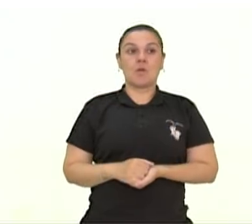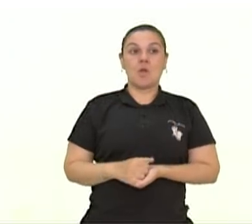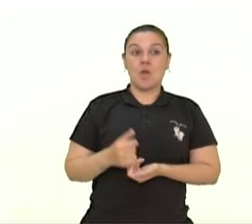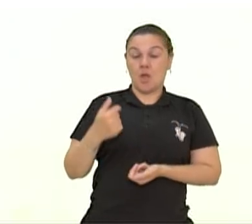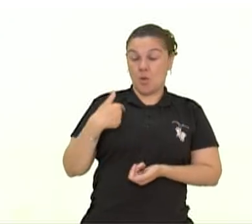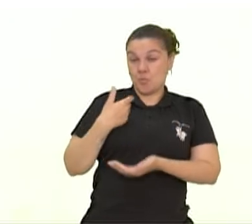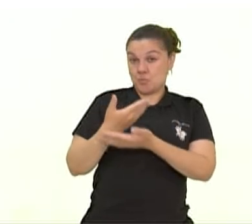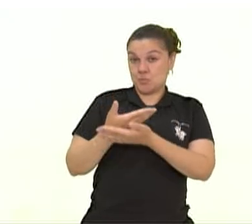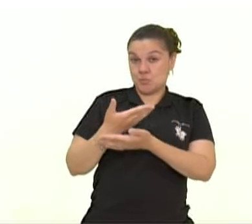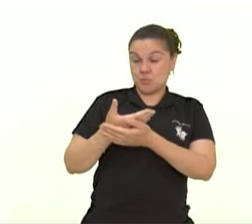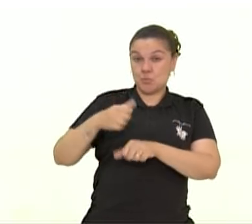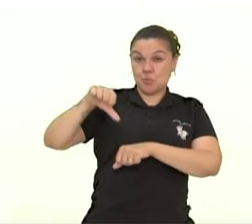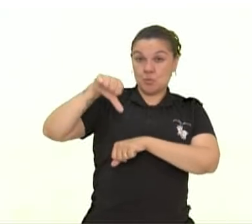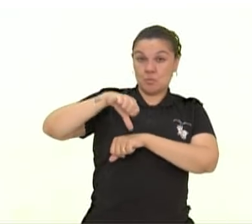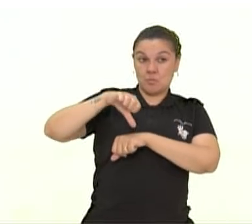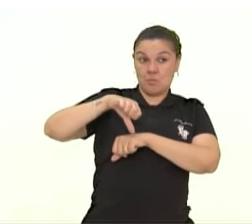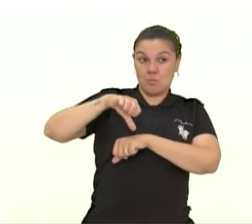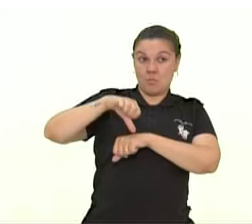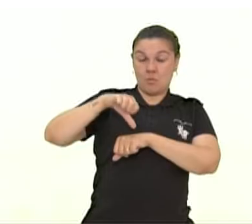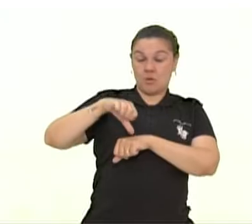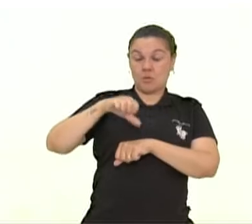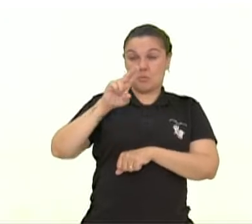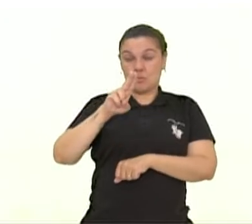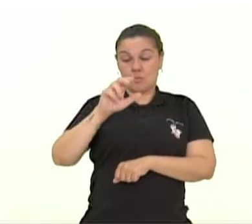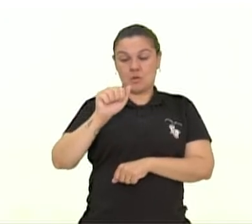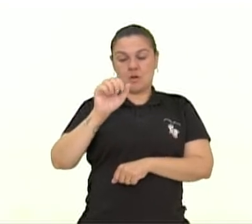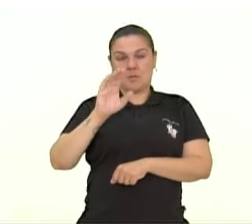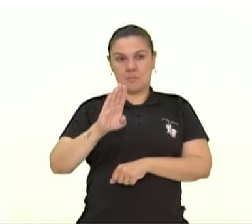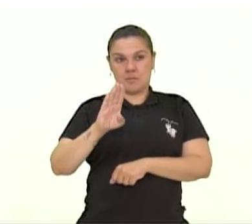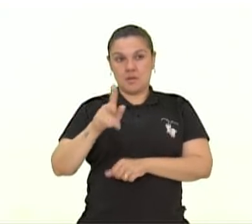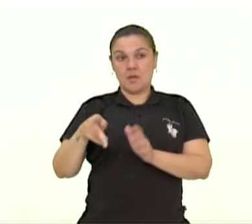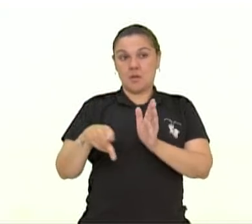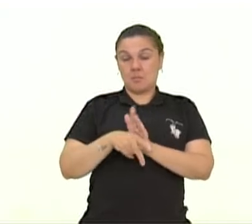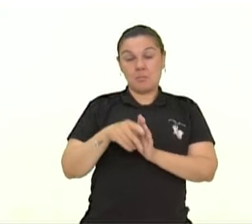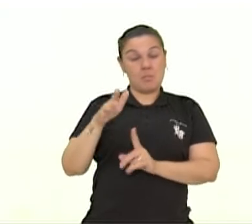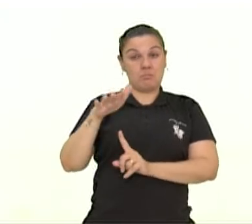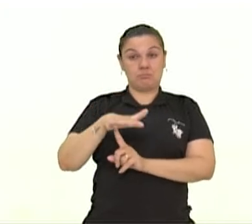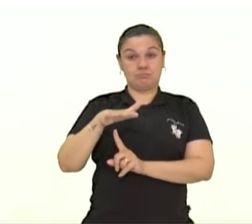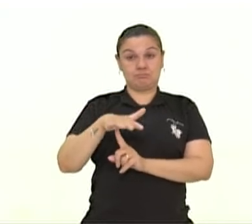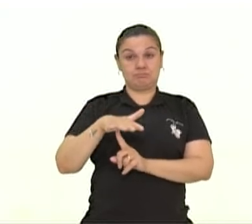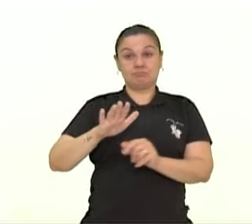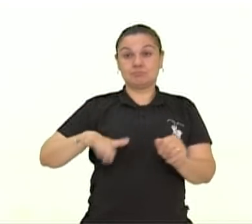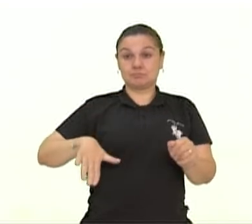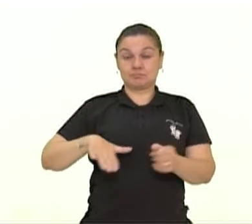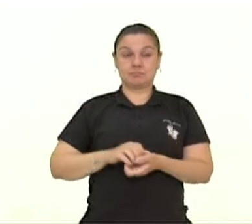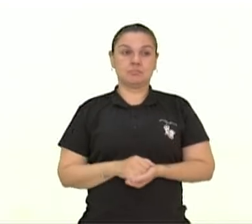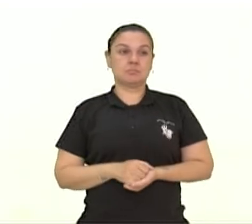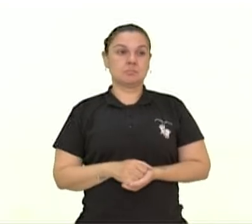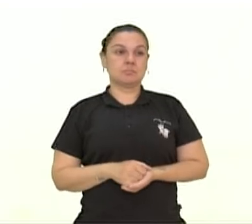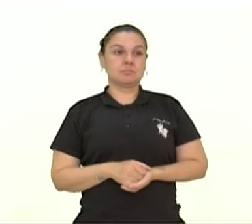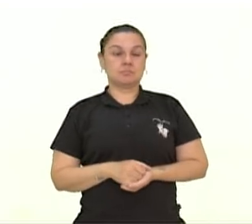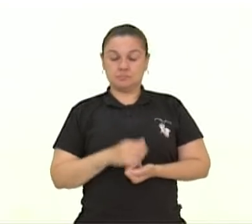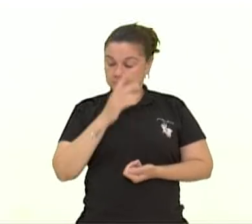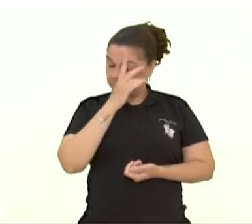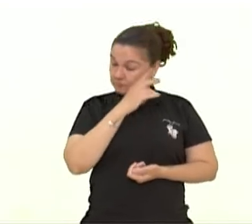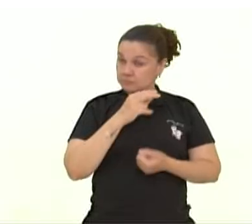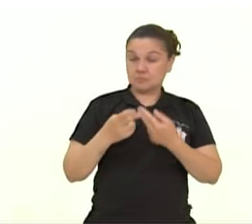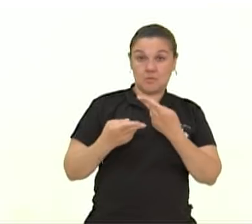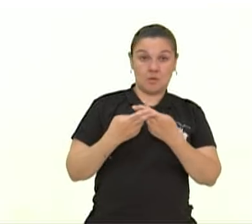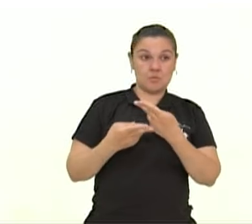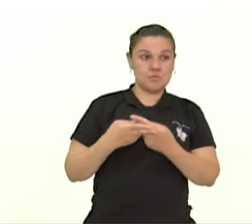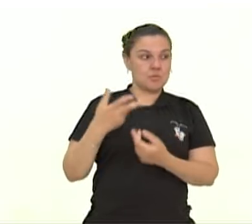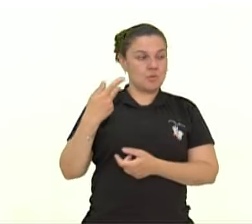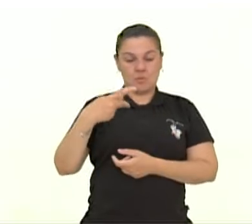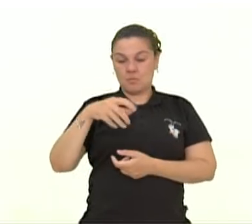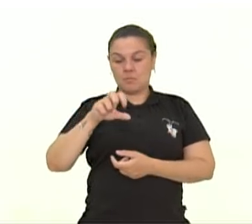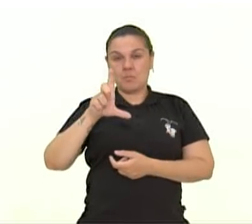estudo no polo da UAB, da Universidade Aberta do Brasil, em Pontal do Paraná. Então aqui é um exemplo, né, em que eu utilizo polo